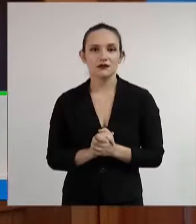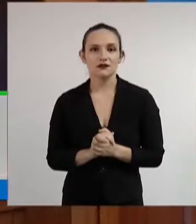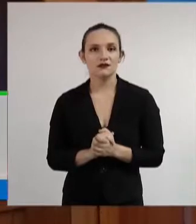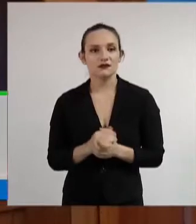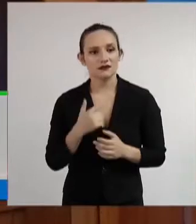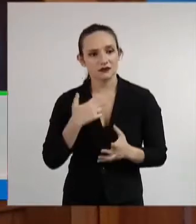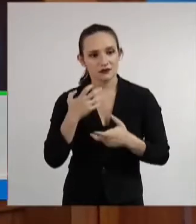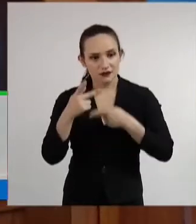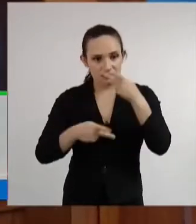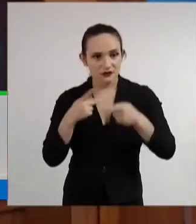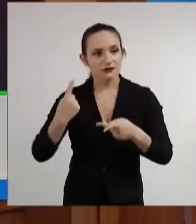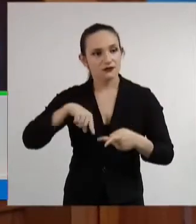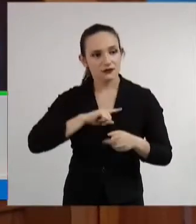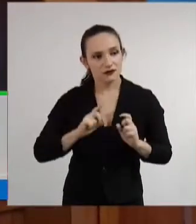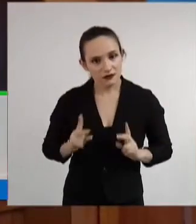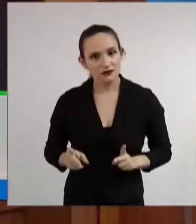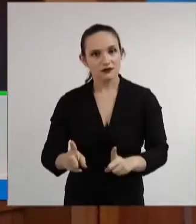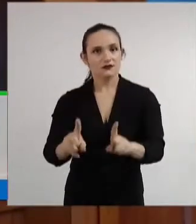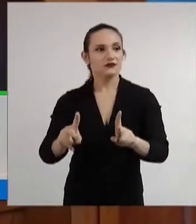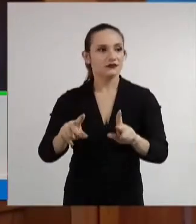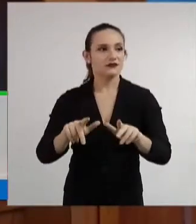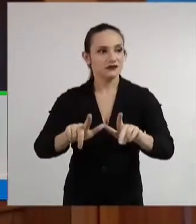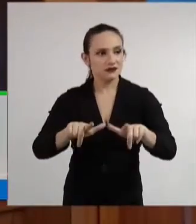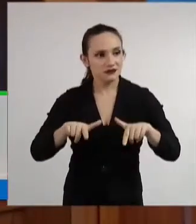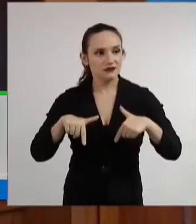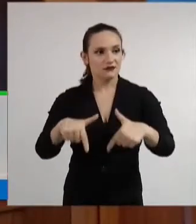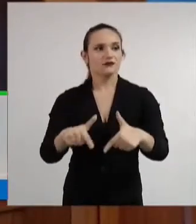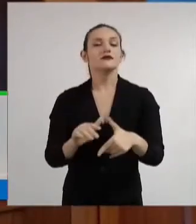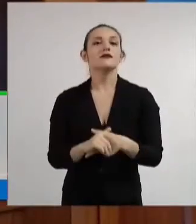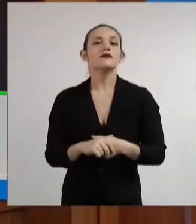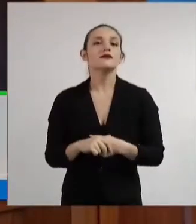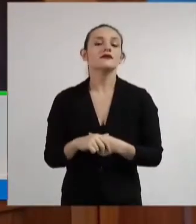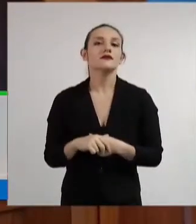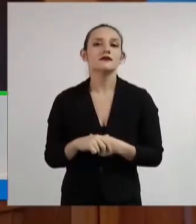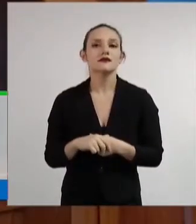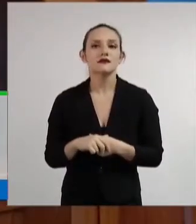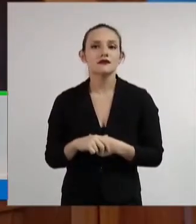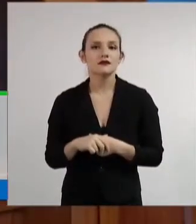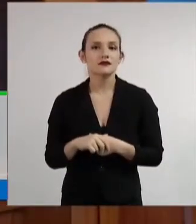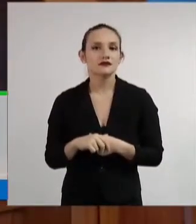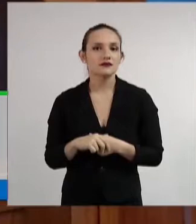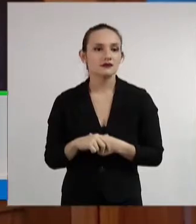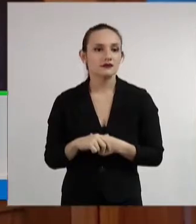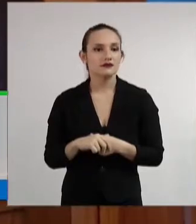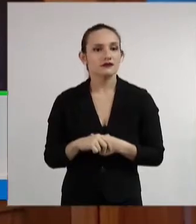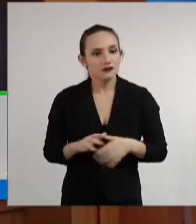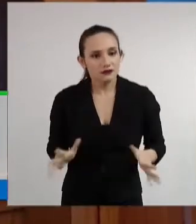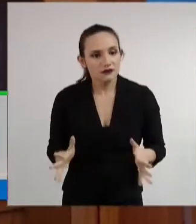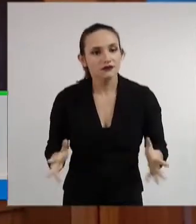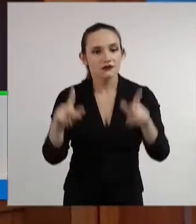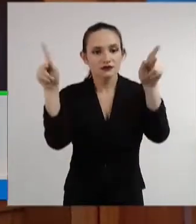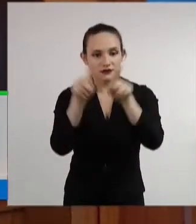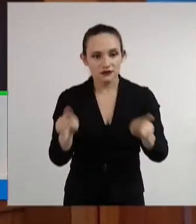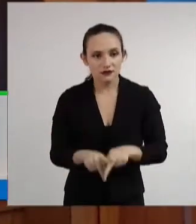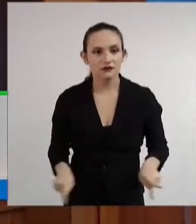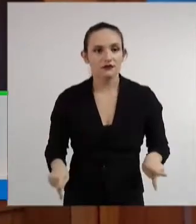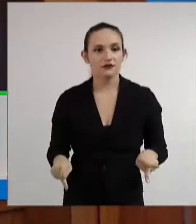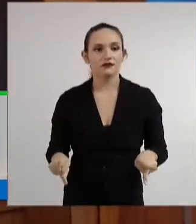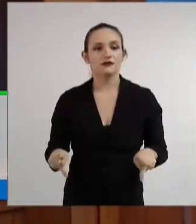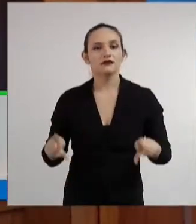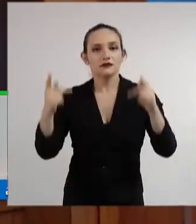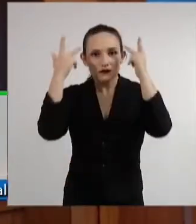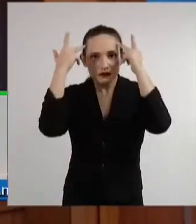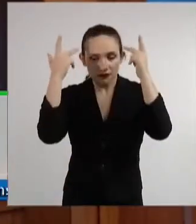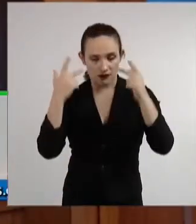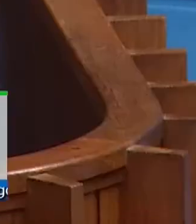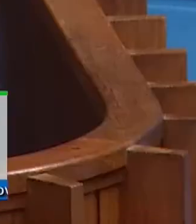para que nós continuemos nessa luta, enganjados para que possamos efetivamente promover a política da paz, da